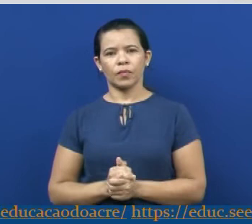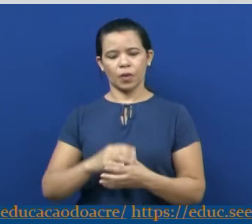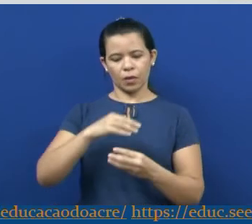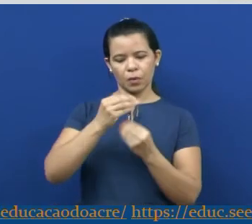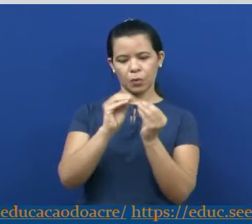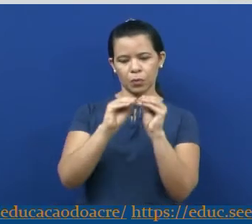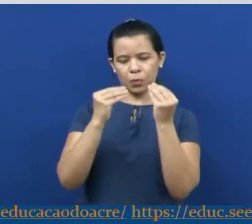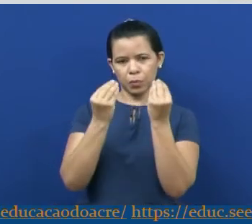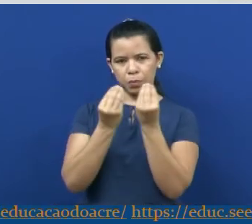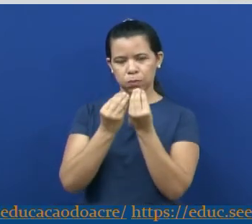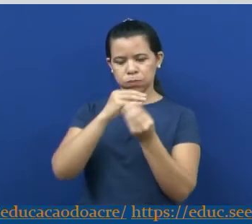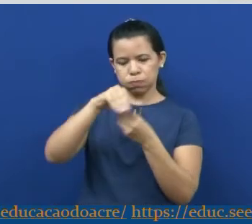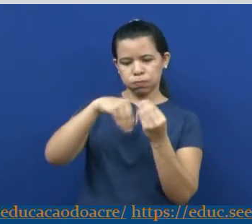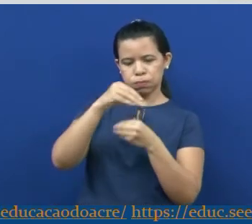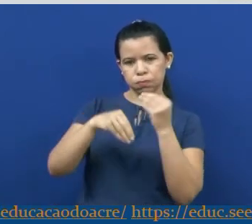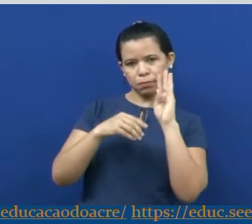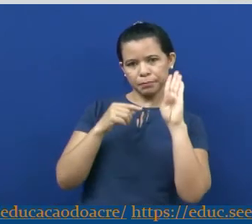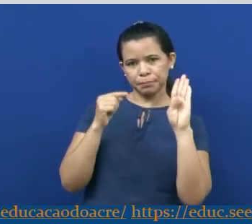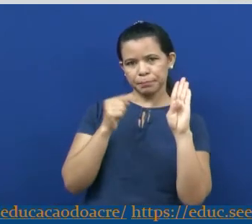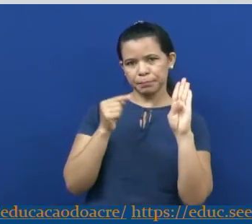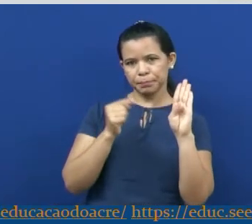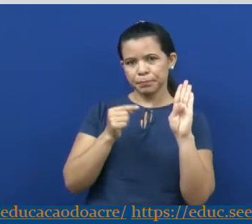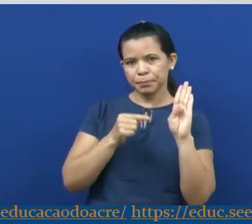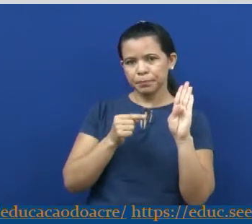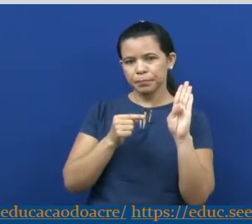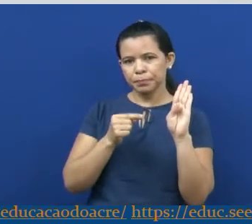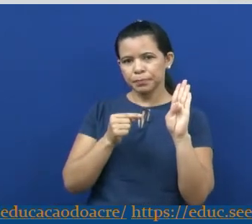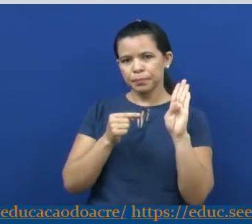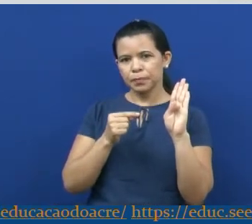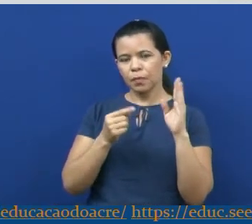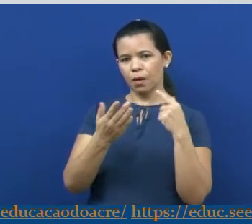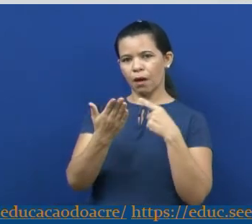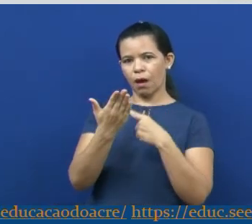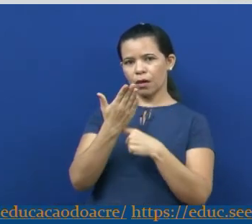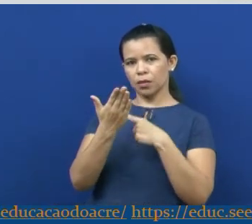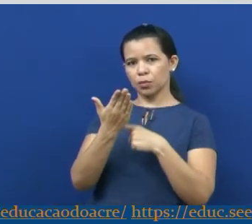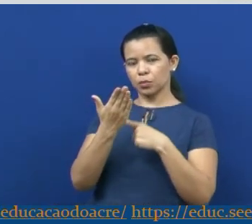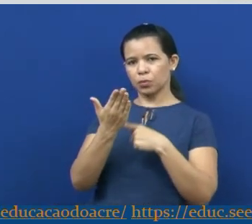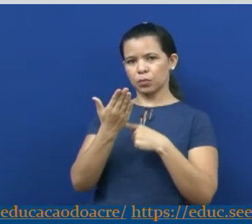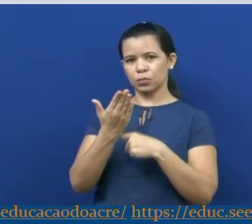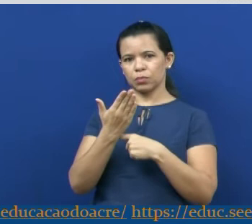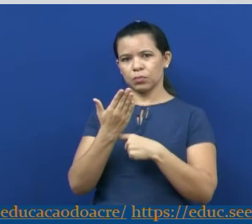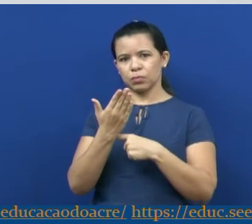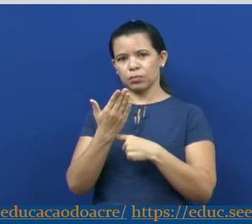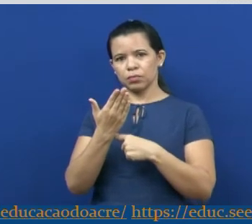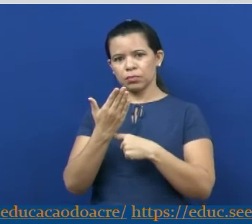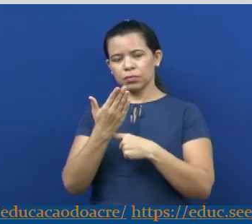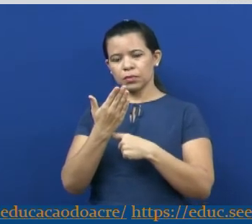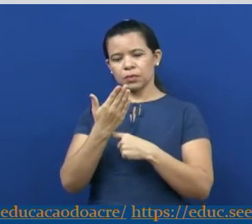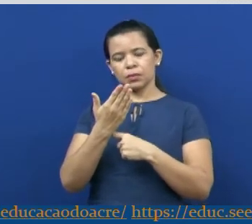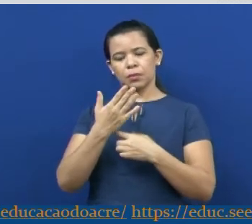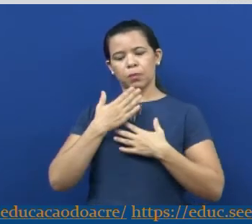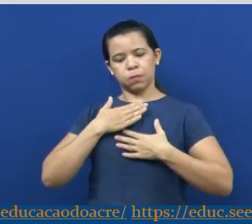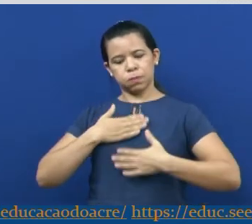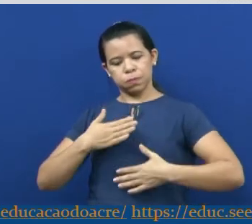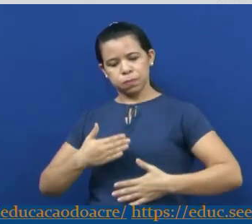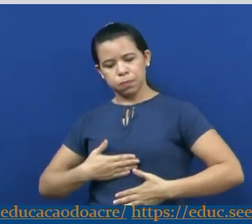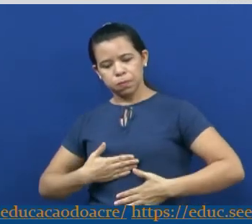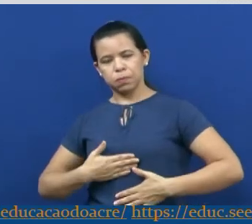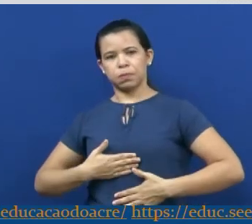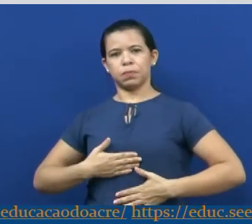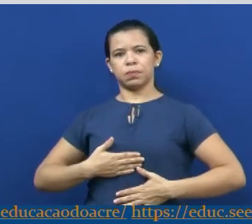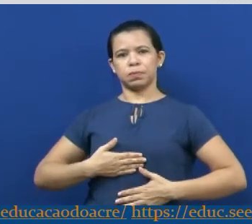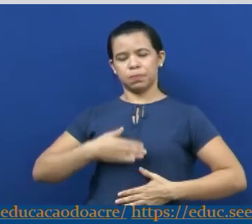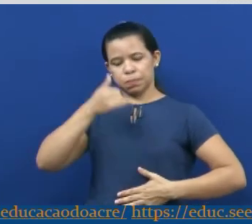a medicação B, ela vai levar à diminuição da flutuação desses níveis plasmáticos e,